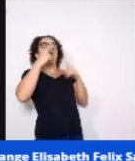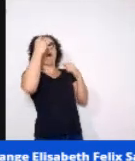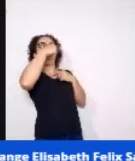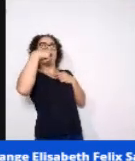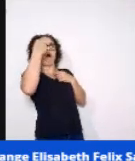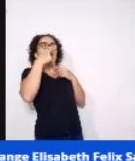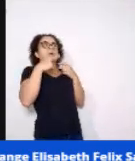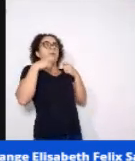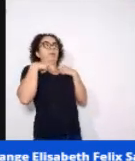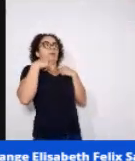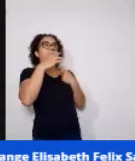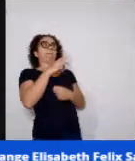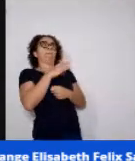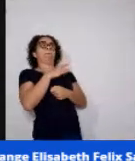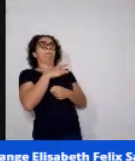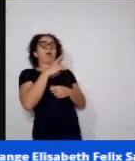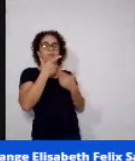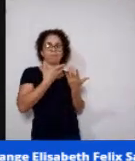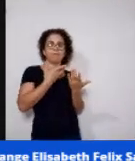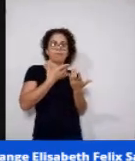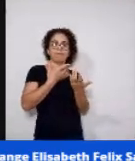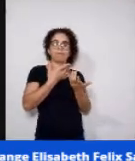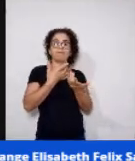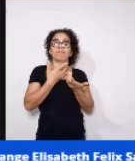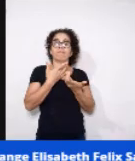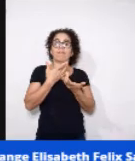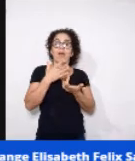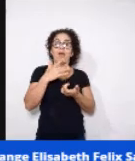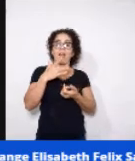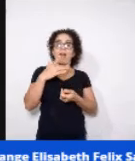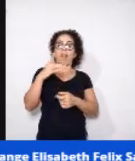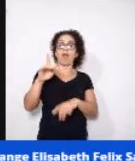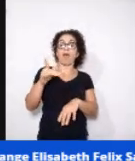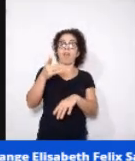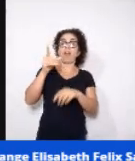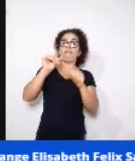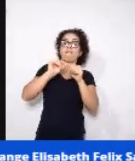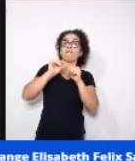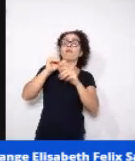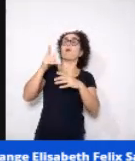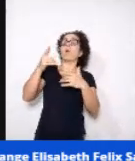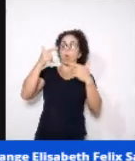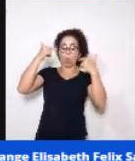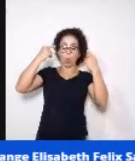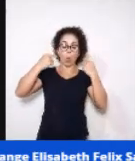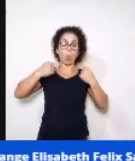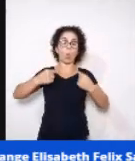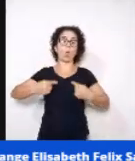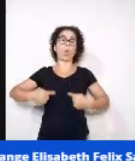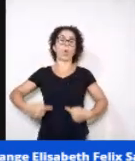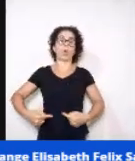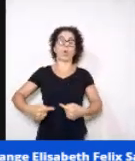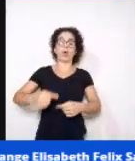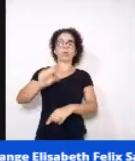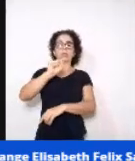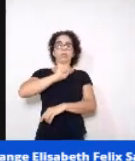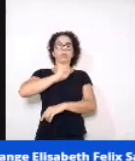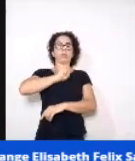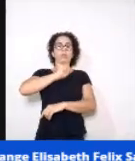coberto, na cama. Uma reação fisiológica que vai acontecer com ele. Taquicardia, ou